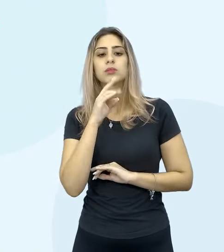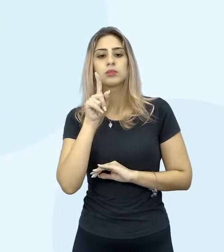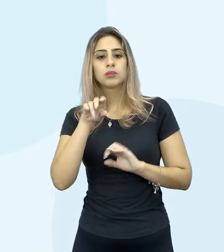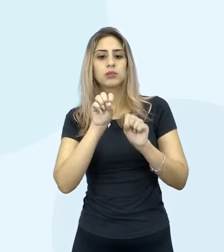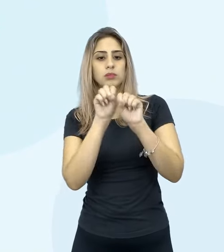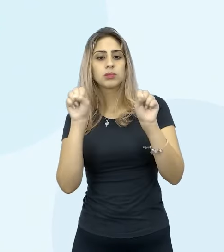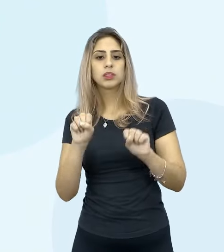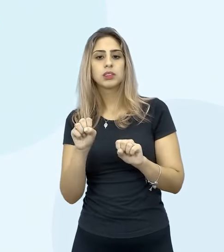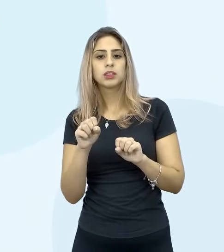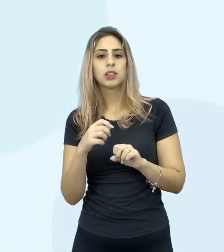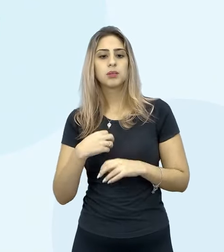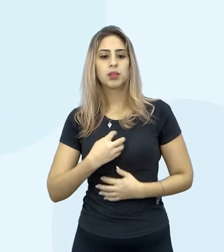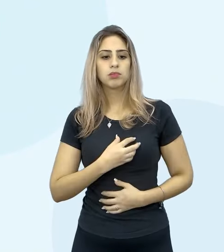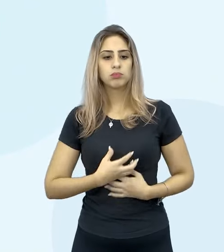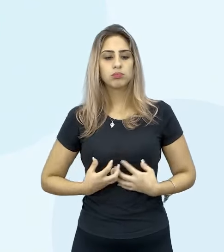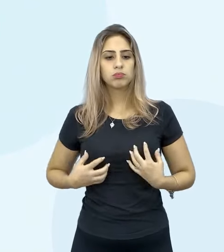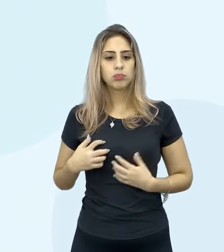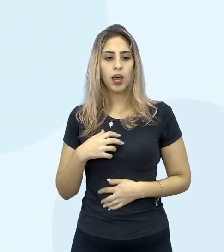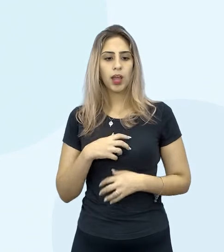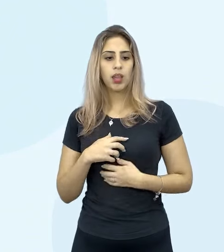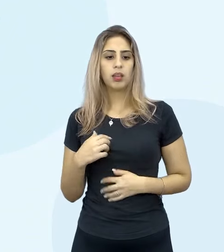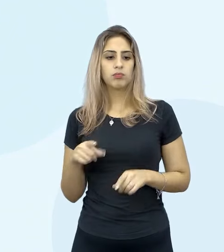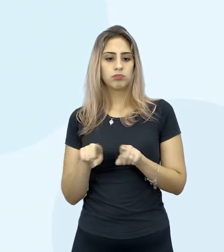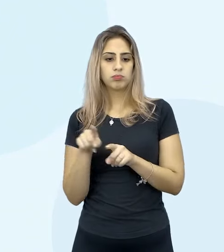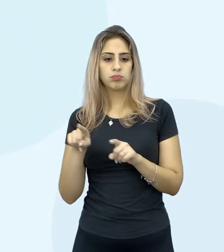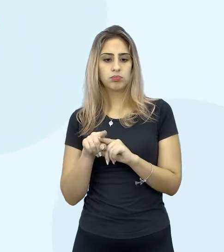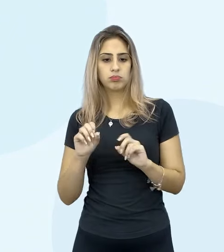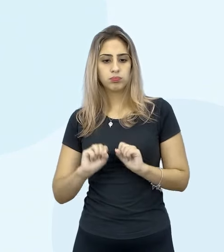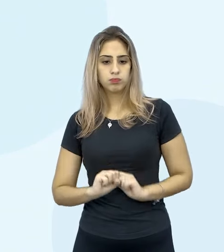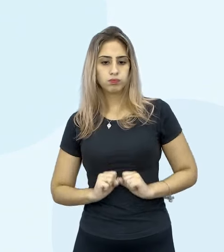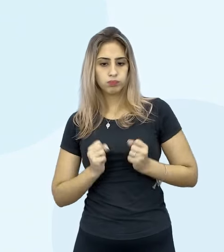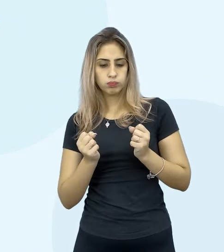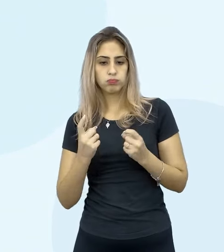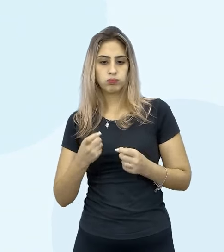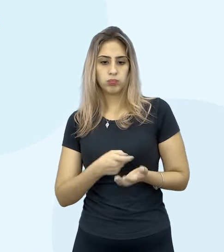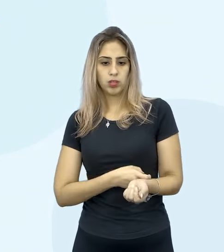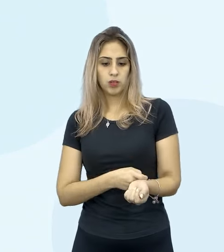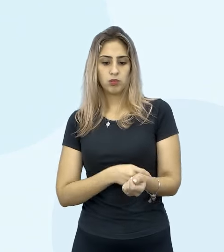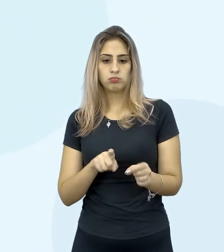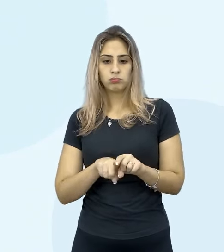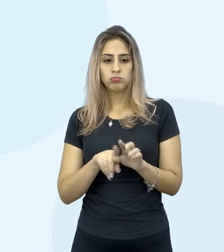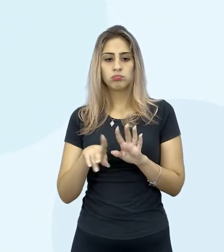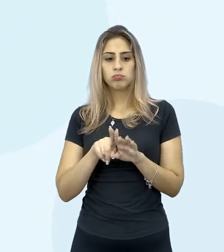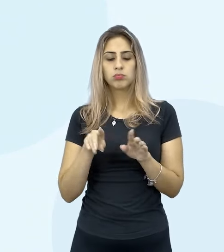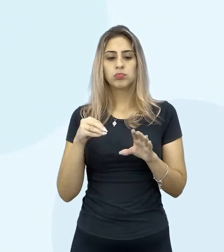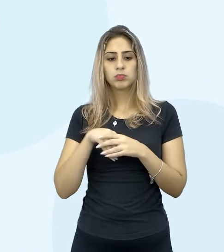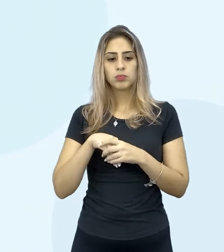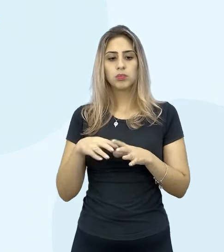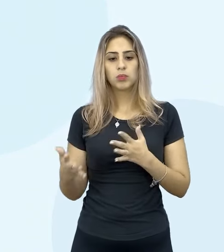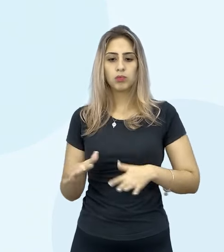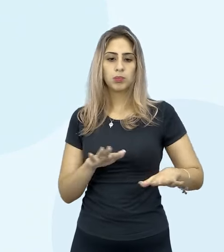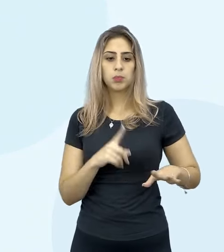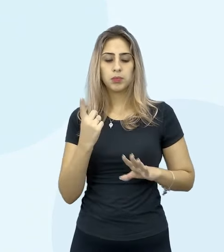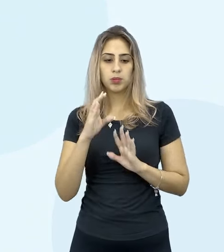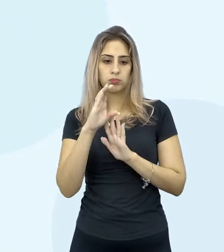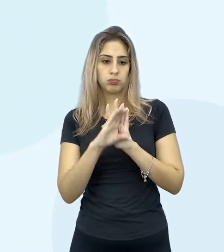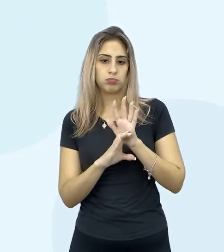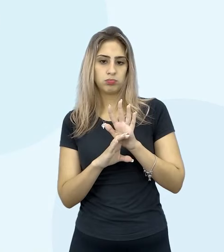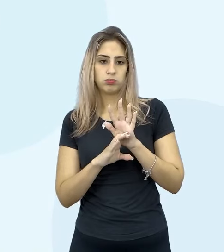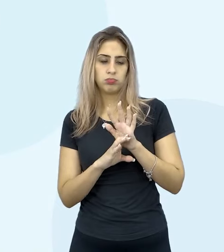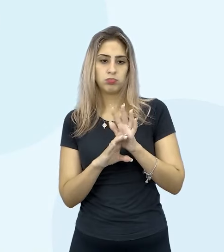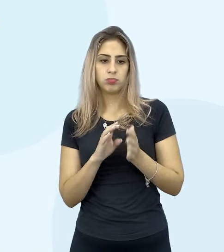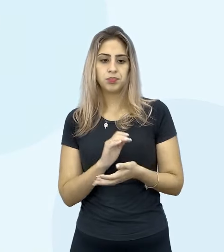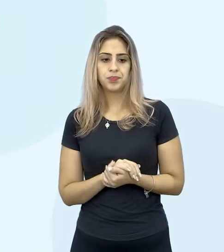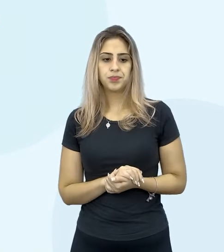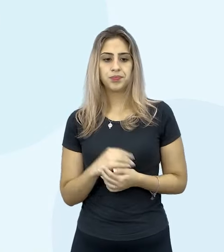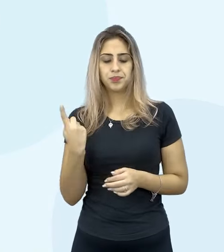sistema nervoso, impulsos nervosos e execução de movimento, para o primeiro componente curricular, né, que a gente vai destacar